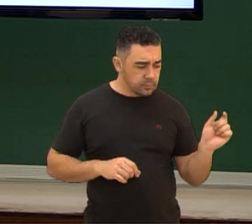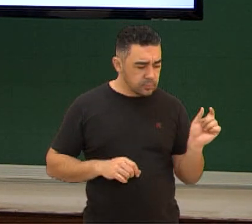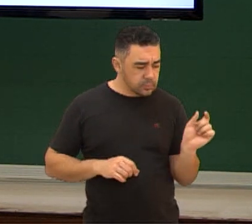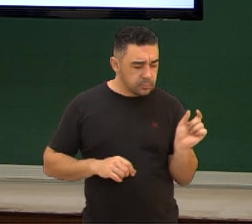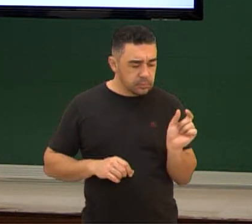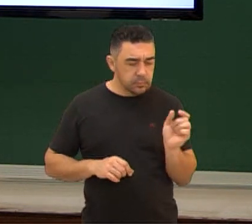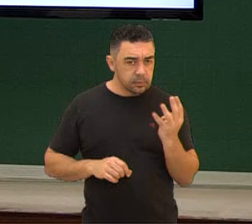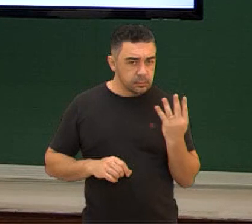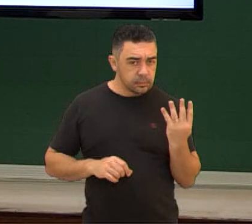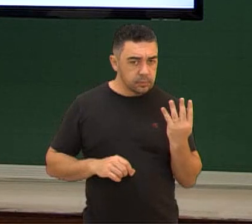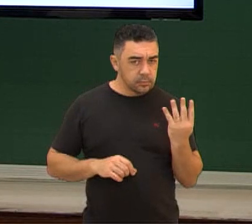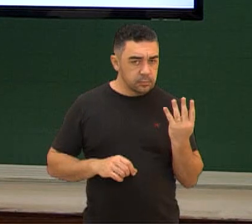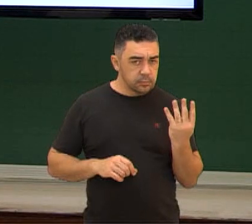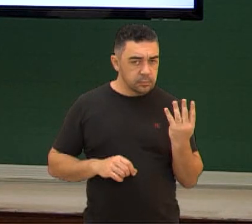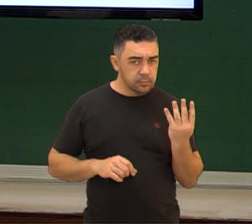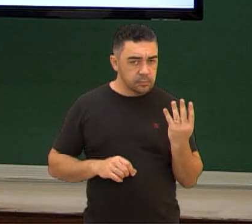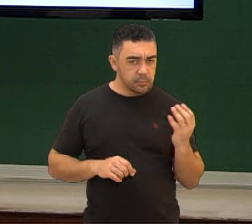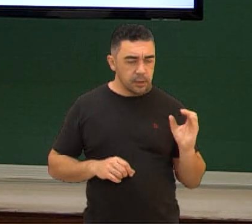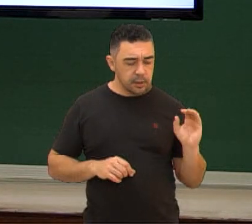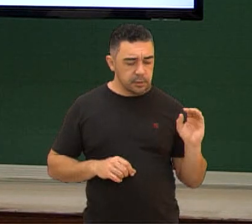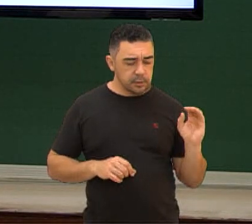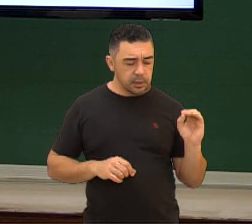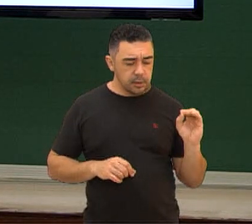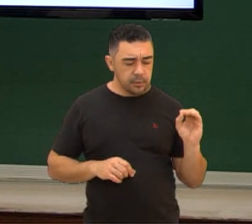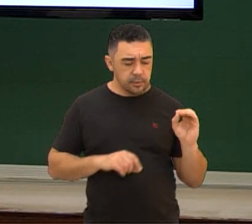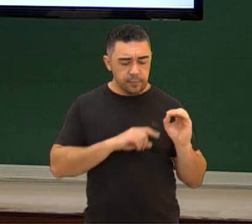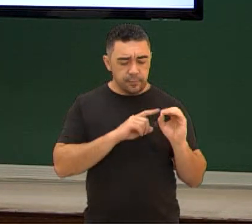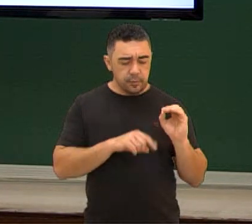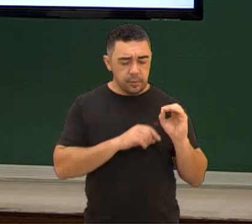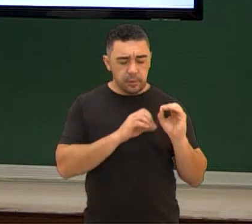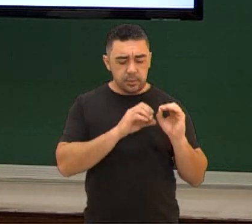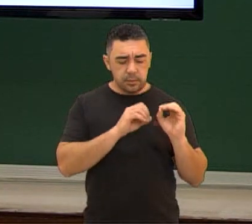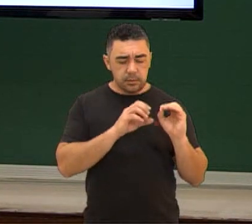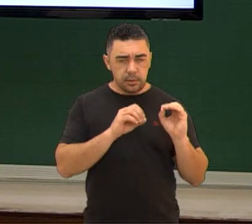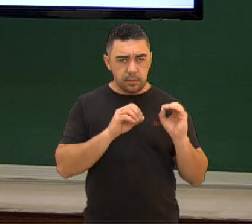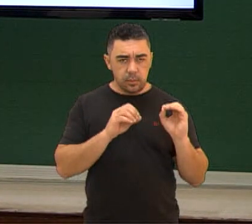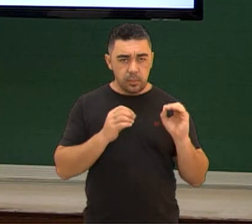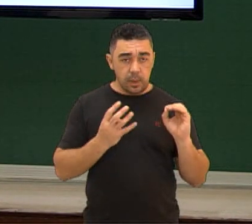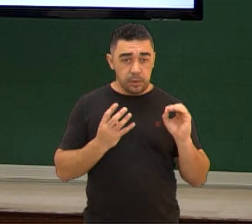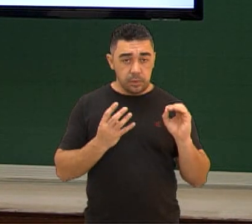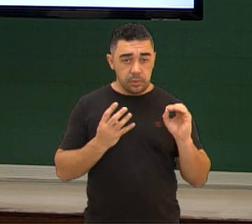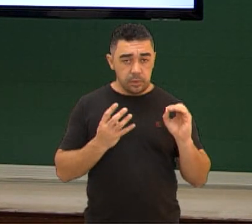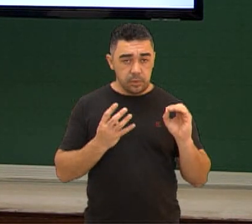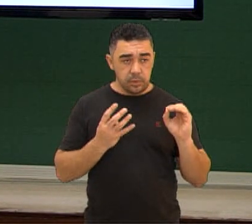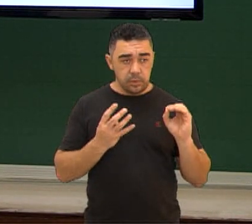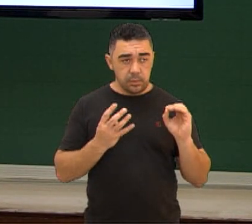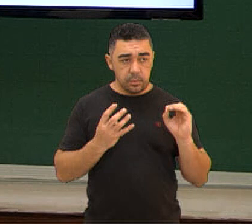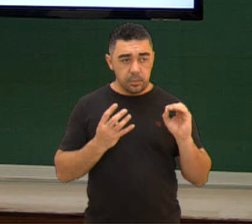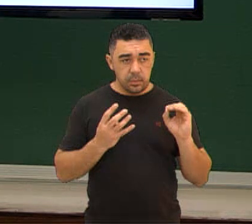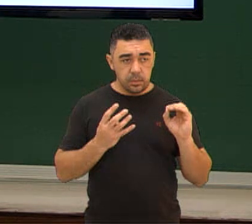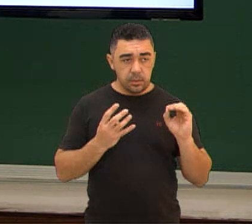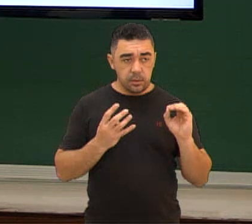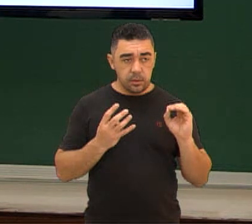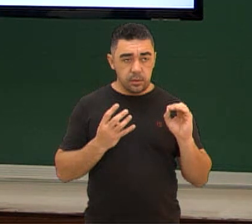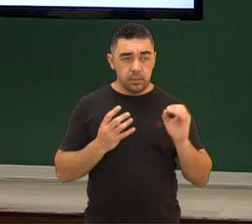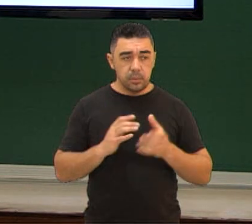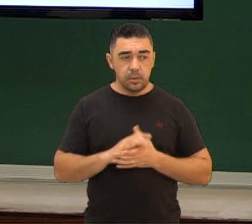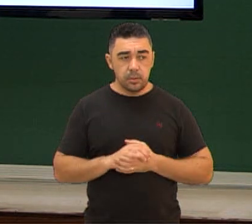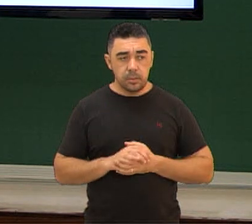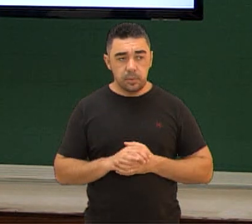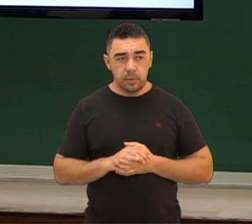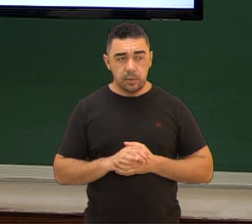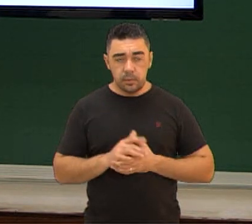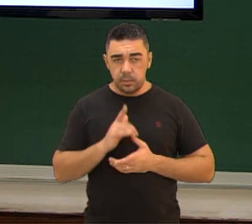quadradinhos. Então aqui é 0,004 amperes. 4 milésimos de ampere.